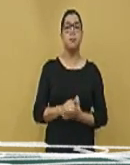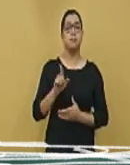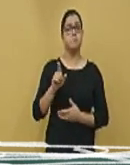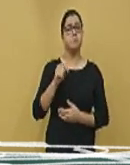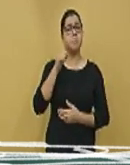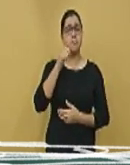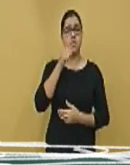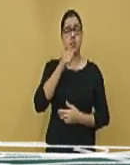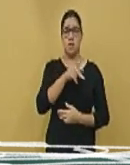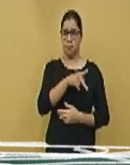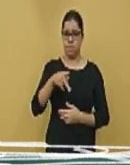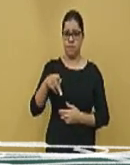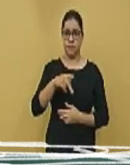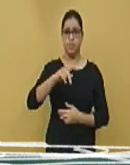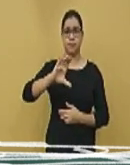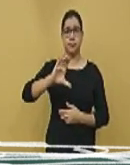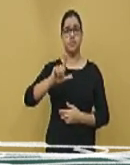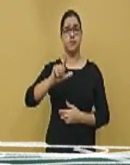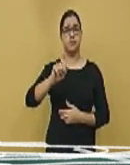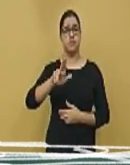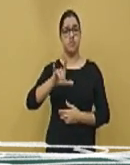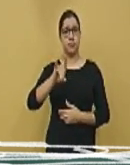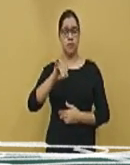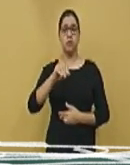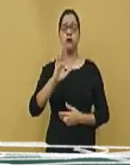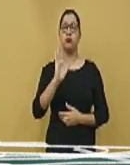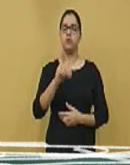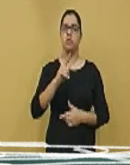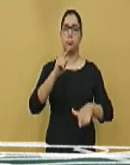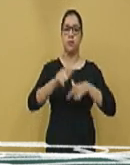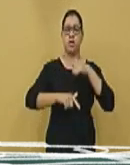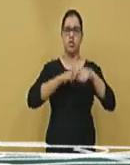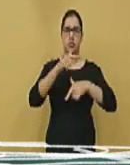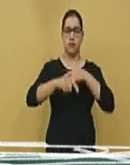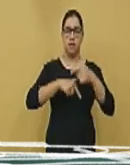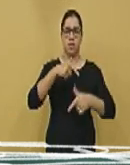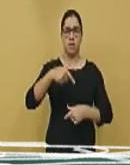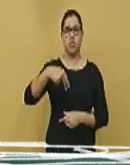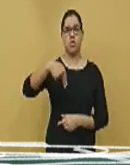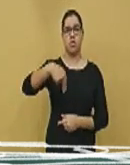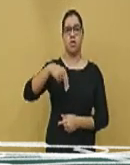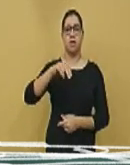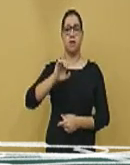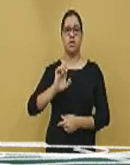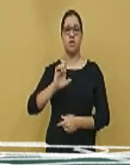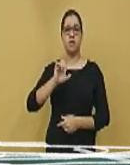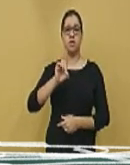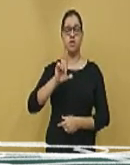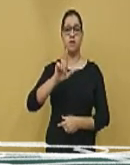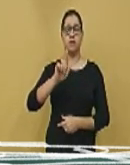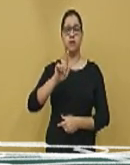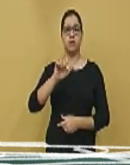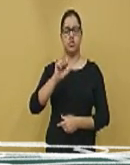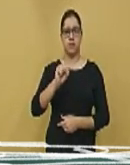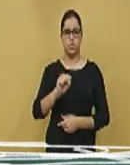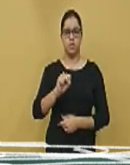trabalhar com núcleos. Ela já atuou no NEDGES, Núcleo de Estudo de Diversidade de Gênero e Sexual.